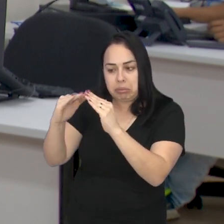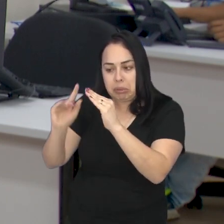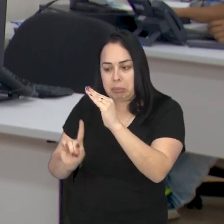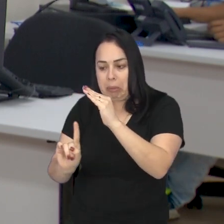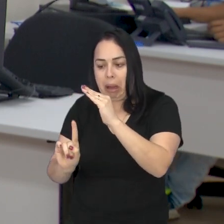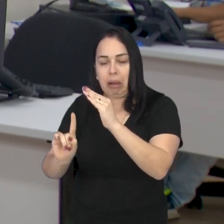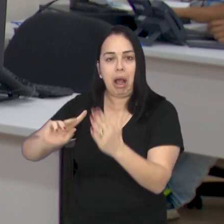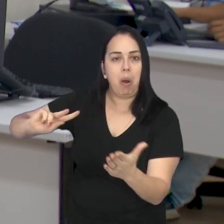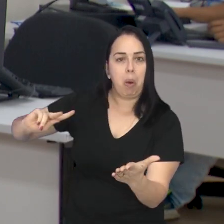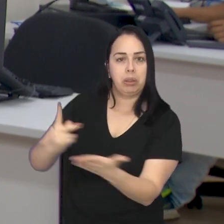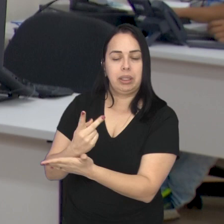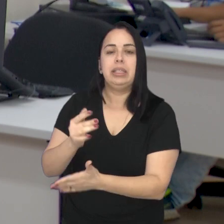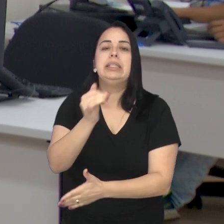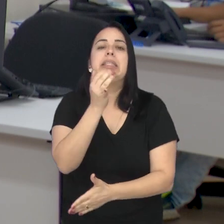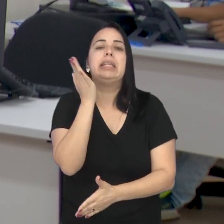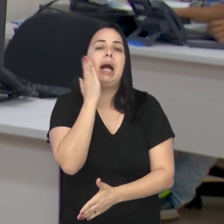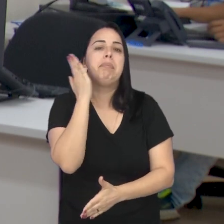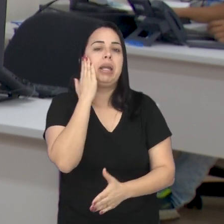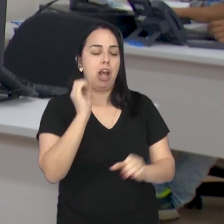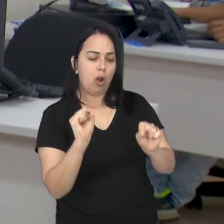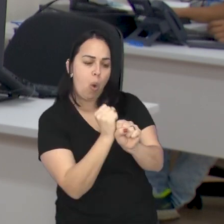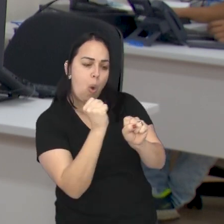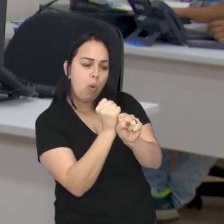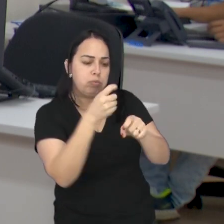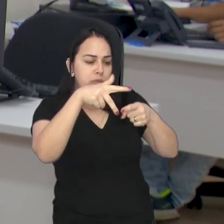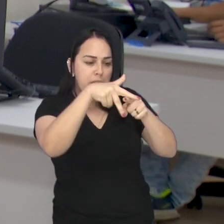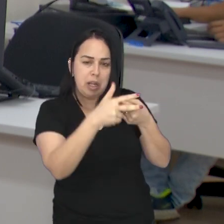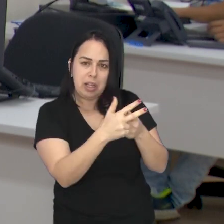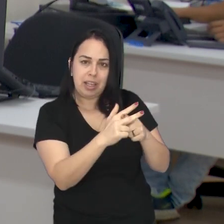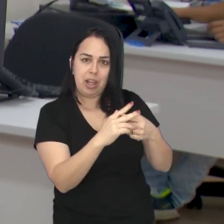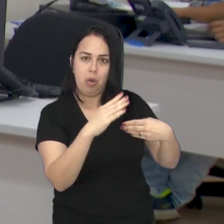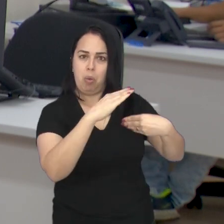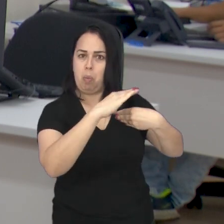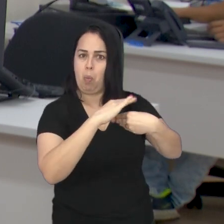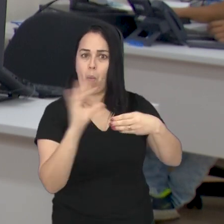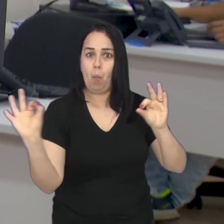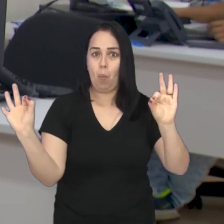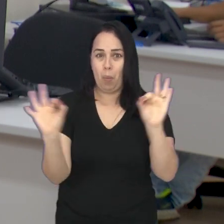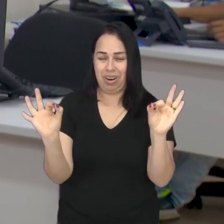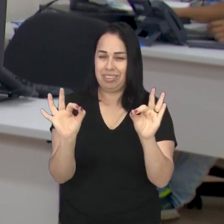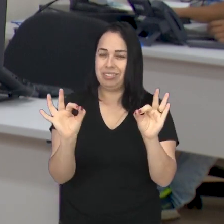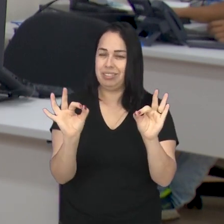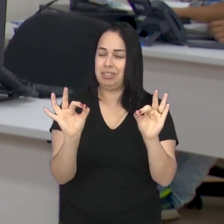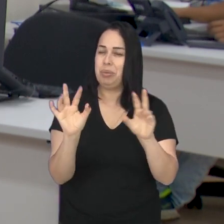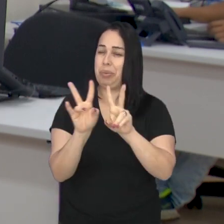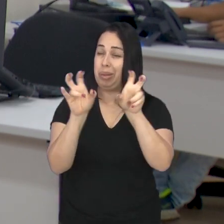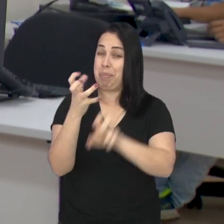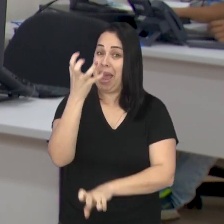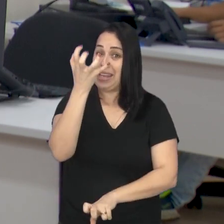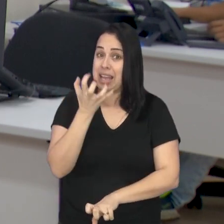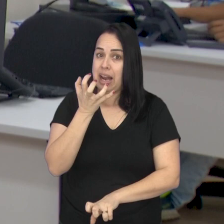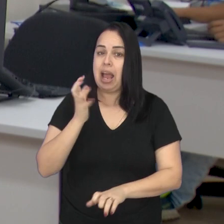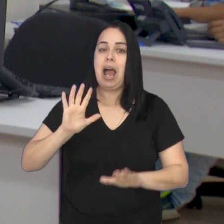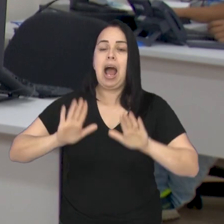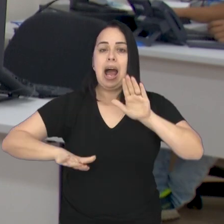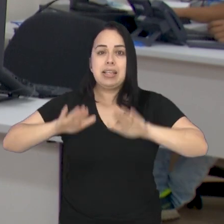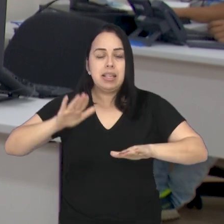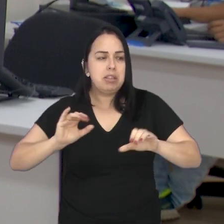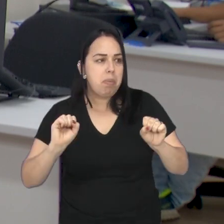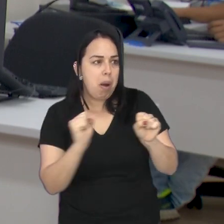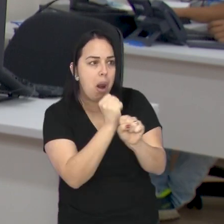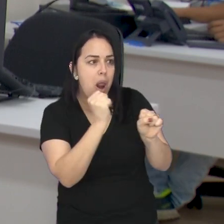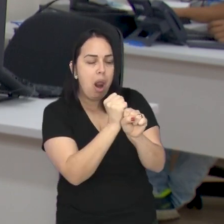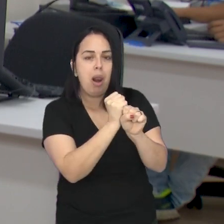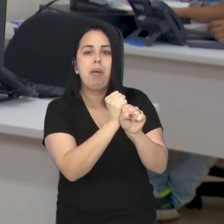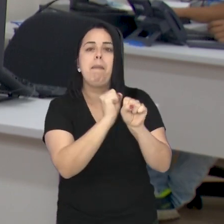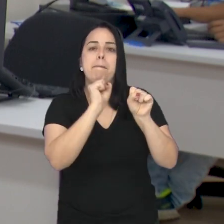acidentes sérios? Aquelas reformas que fazemos em casa sem orientação. Pessoal, o assunto é tão sério que em alguns casos uma